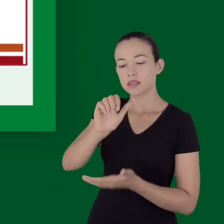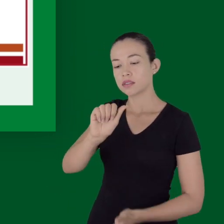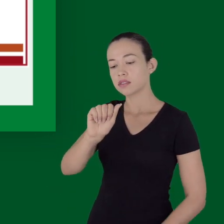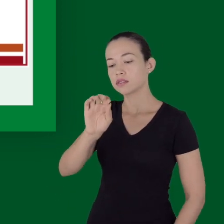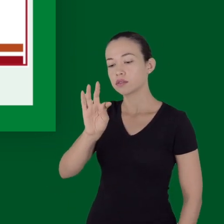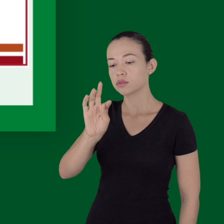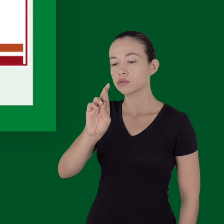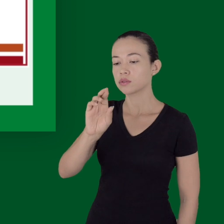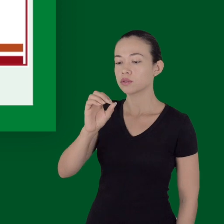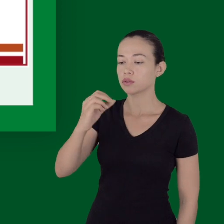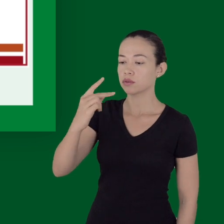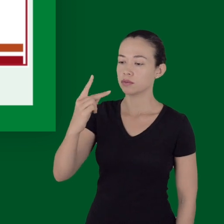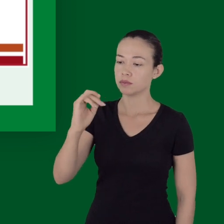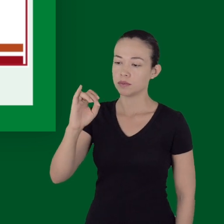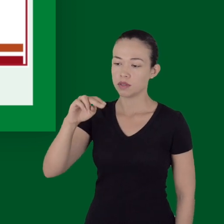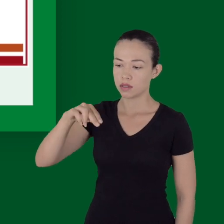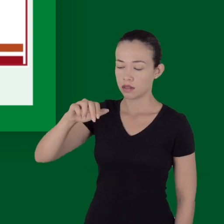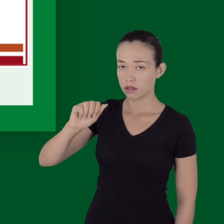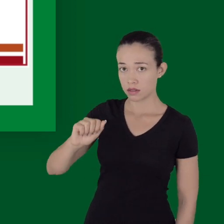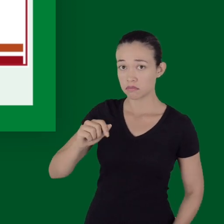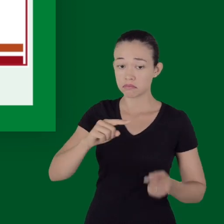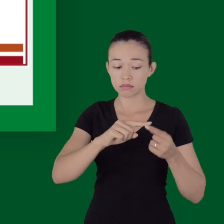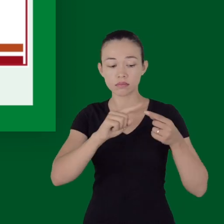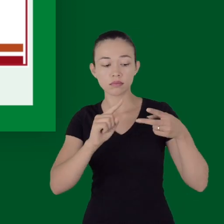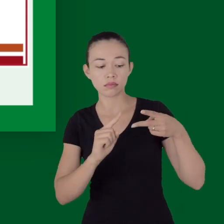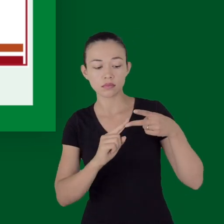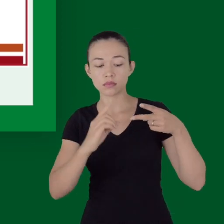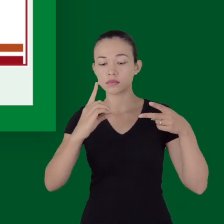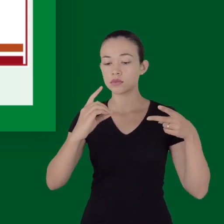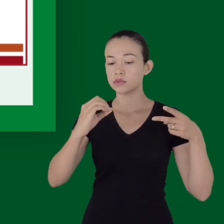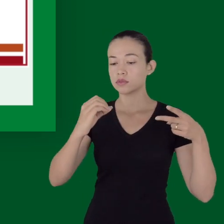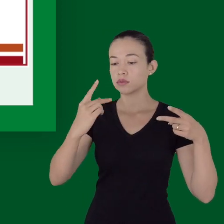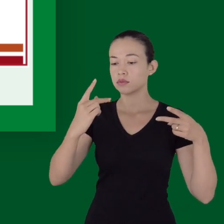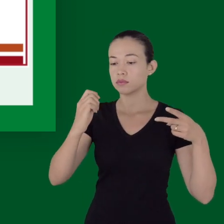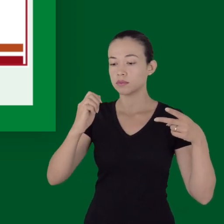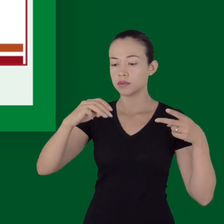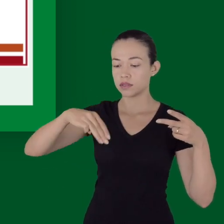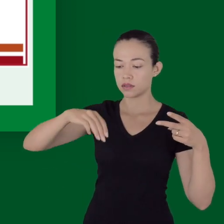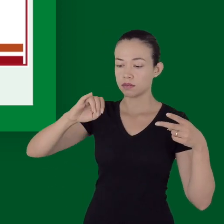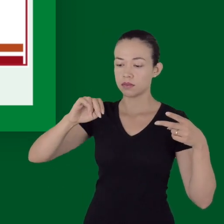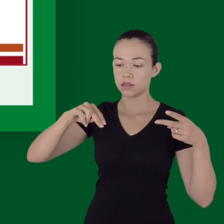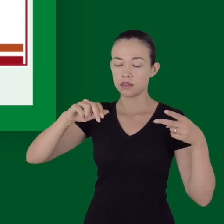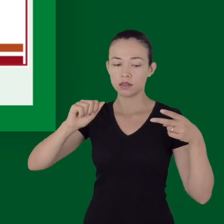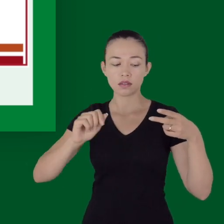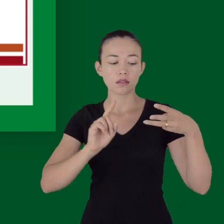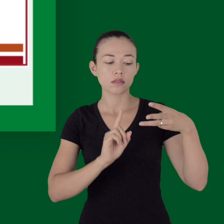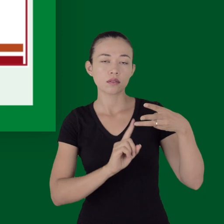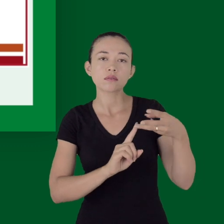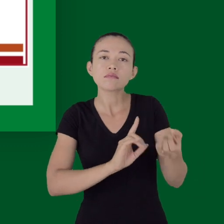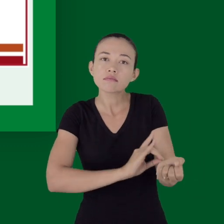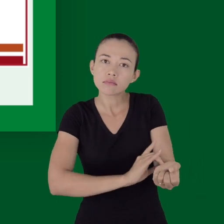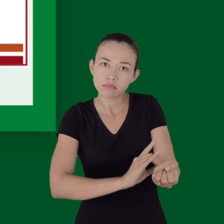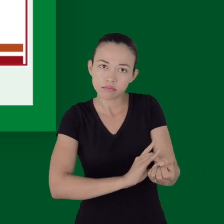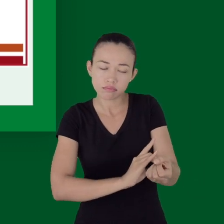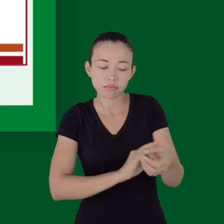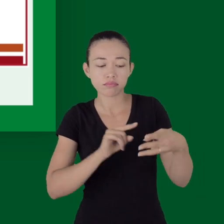pode repetir a atropina ou fazer a dopamina ou fazer a adrenalina. Essas duas drogas